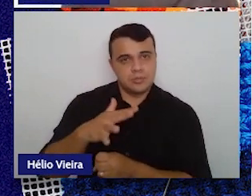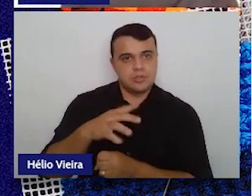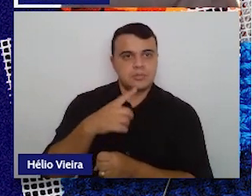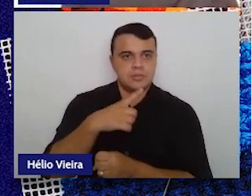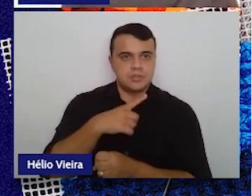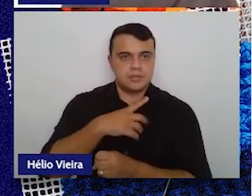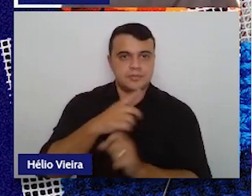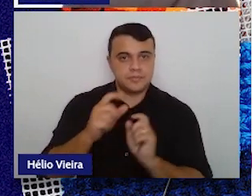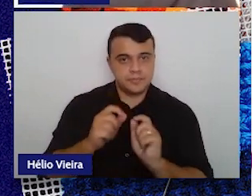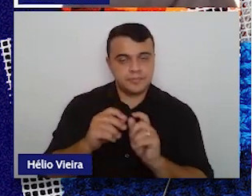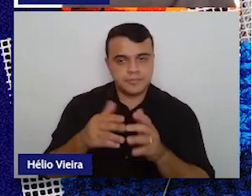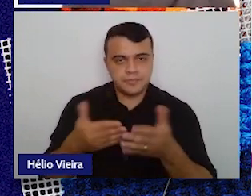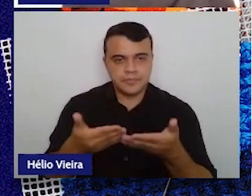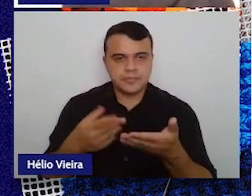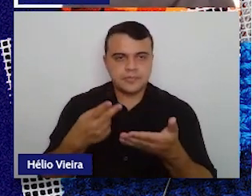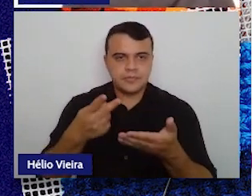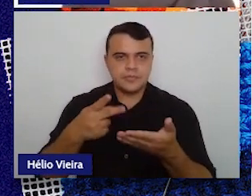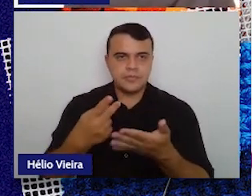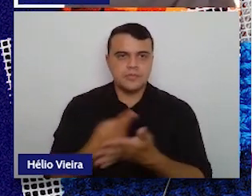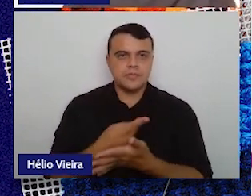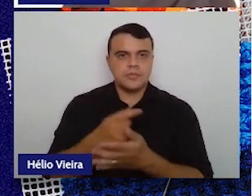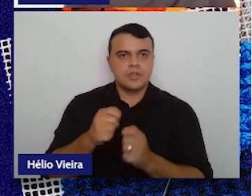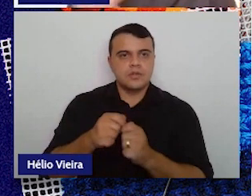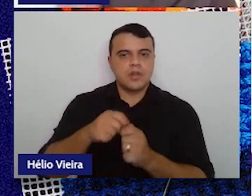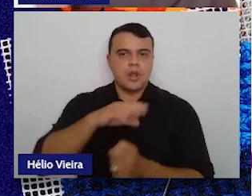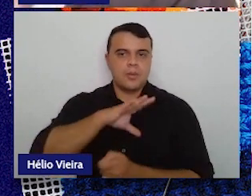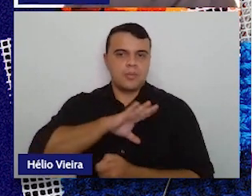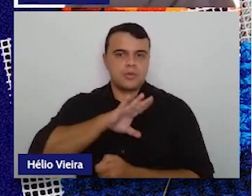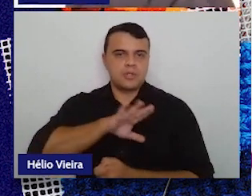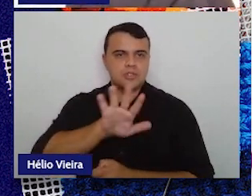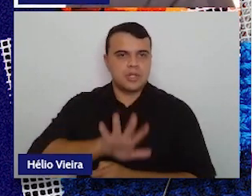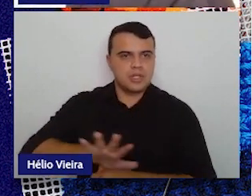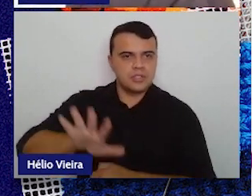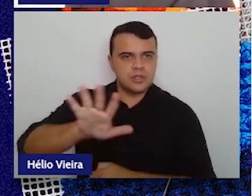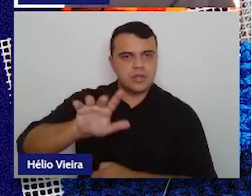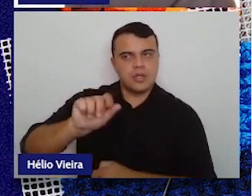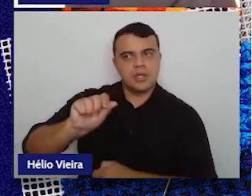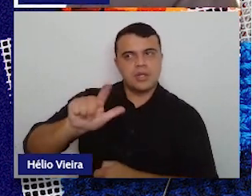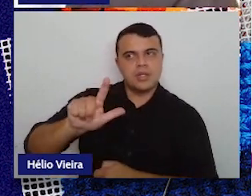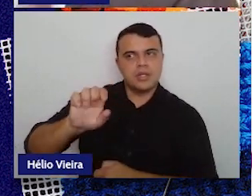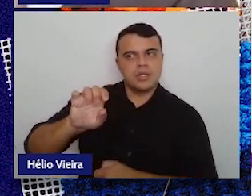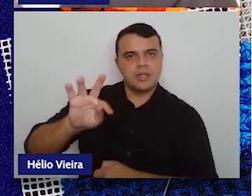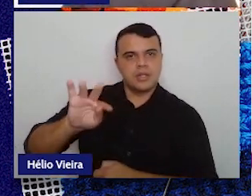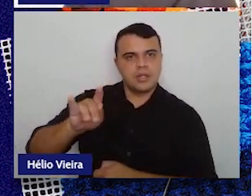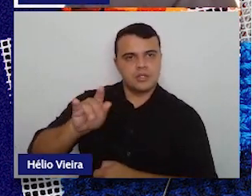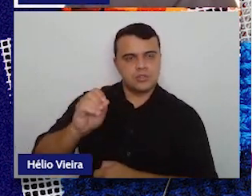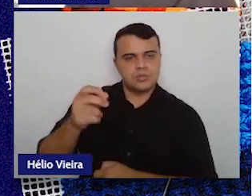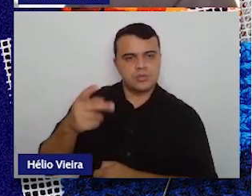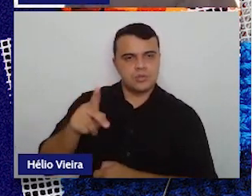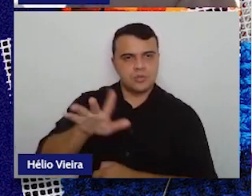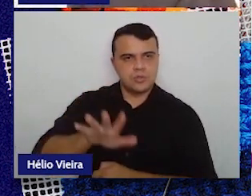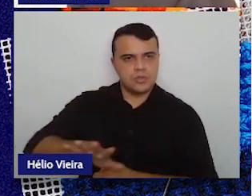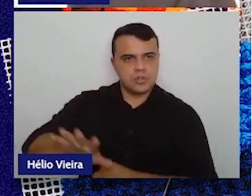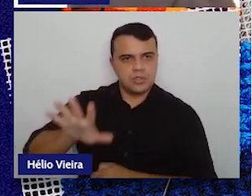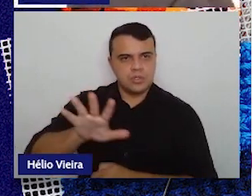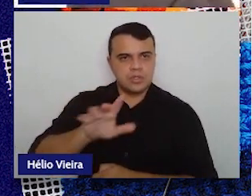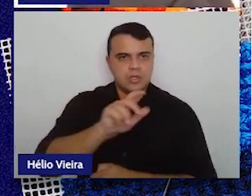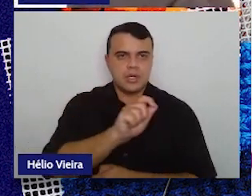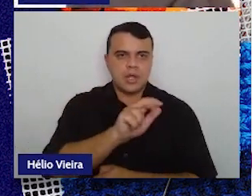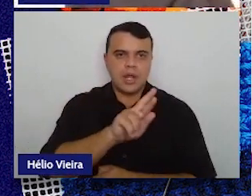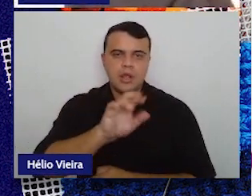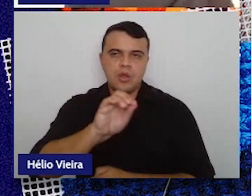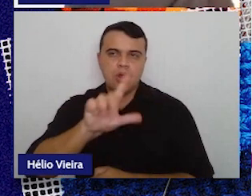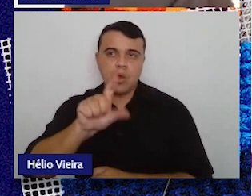e ele vem com os portugueses da região do Alentejo, da região de Arraiolos,